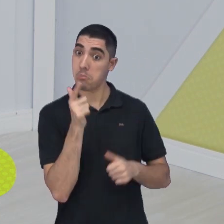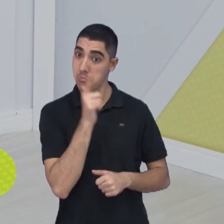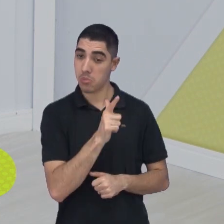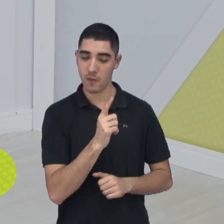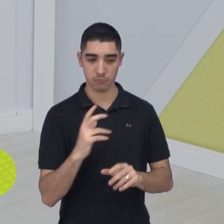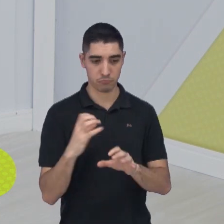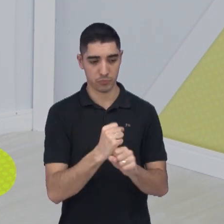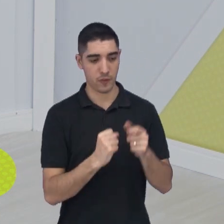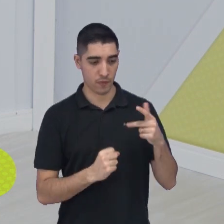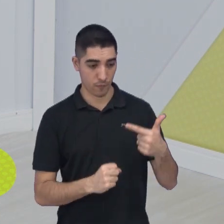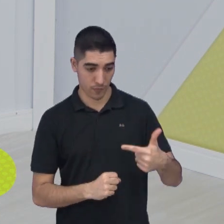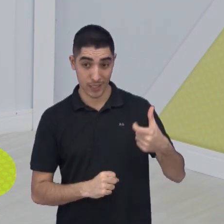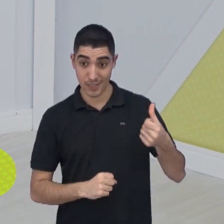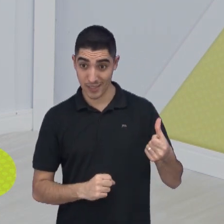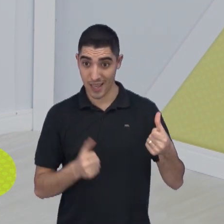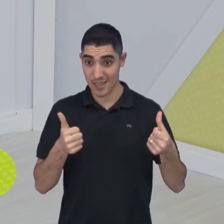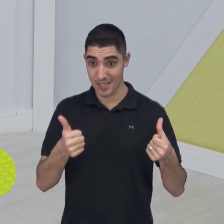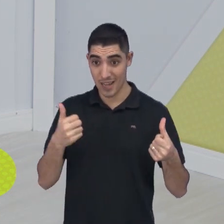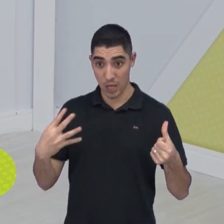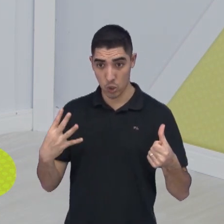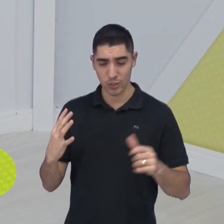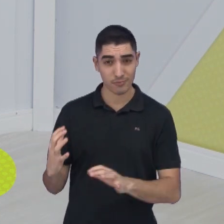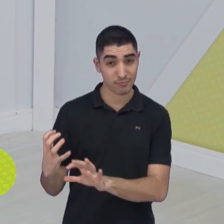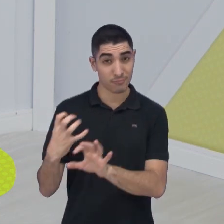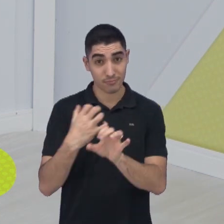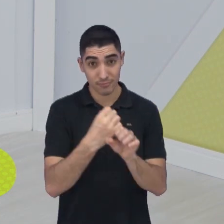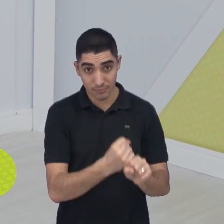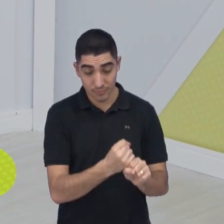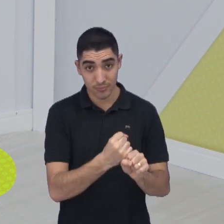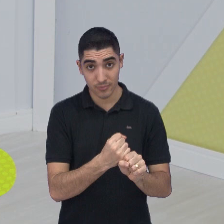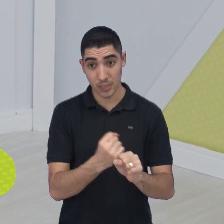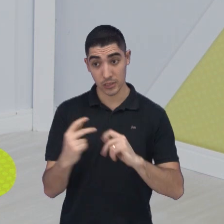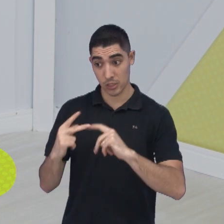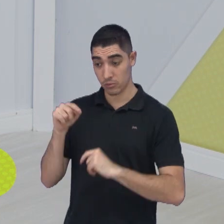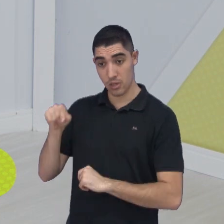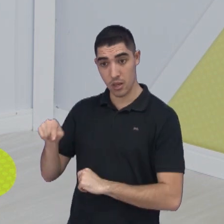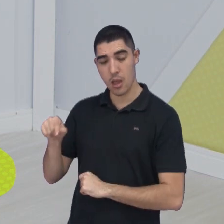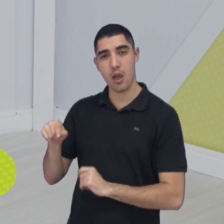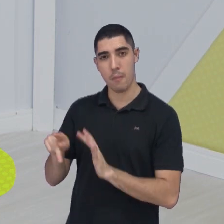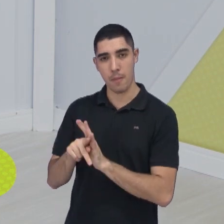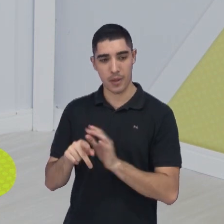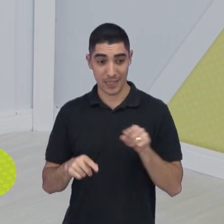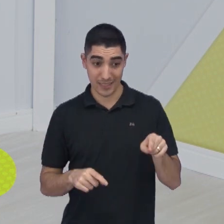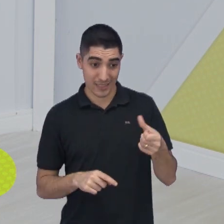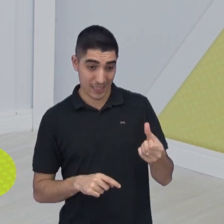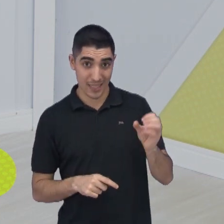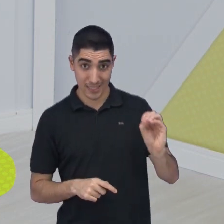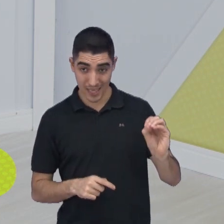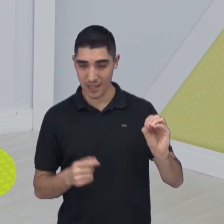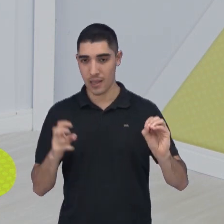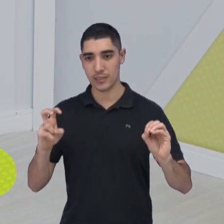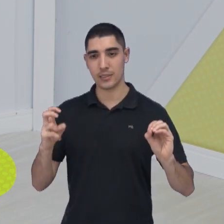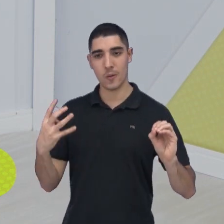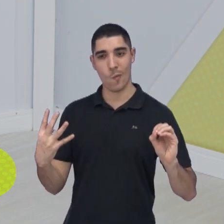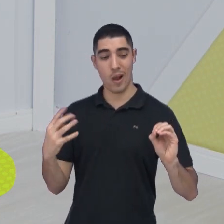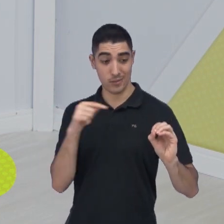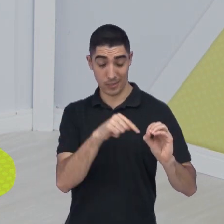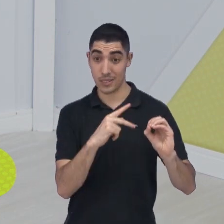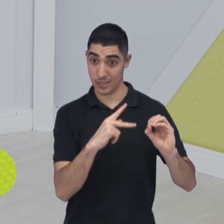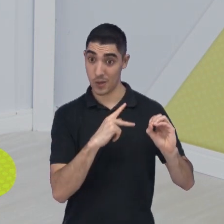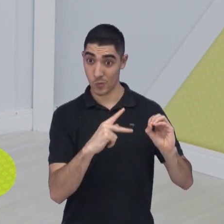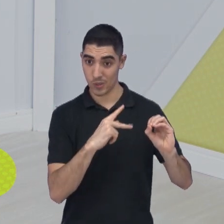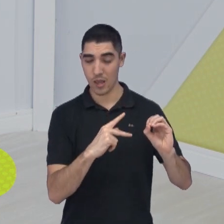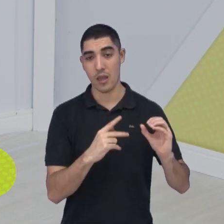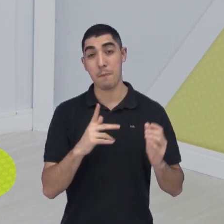por 26-14, levou para os últimos 10 minutos, vencendo o São José, 60-54. Só que aí no